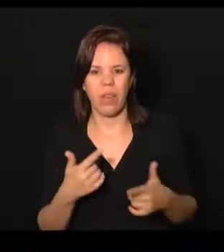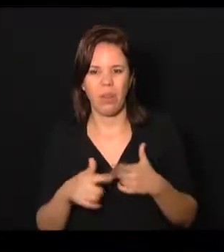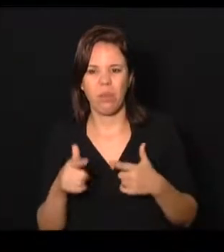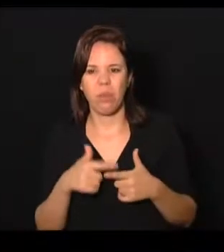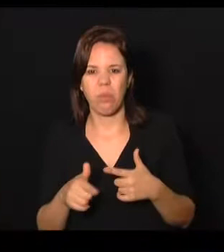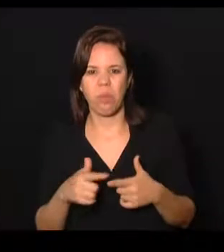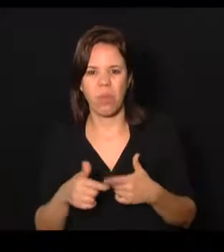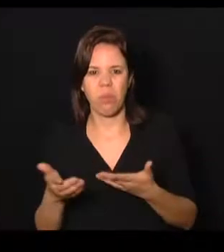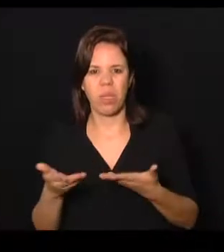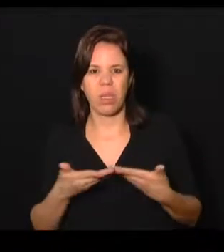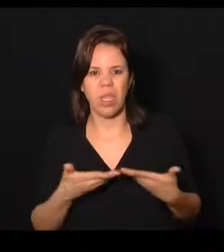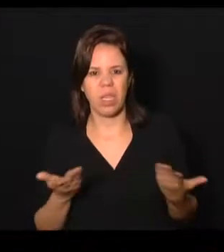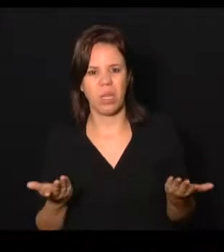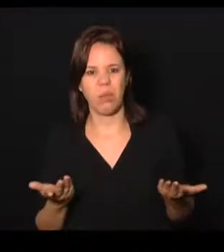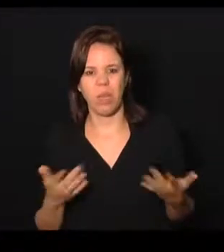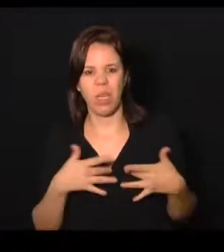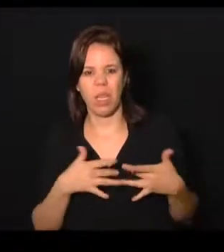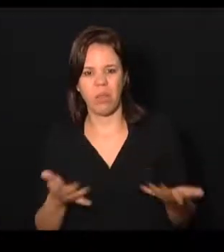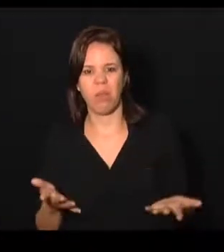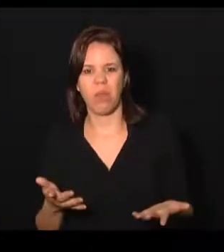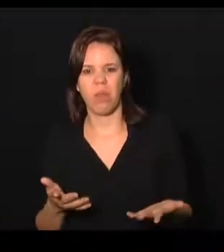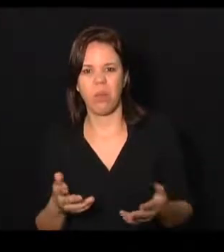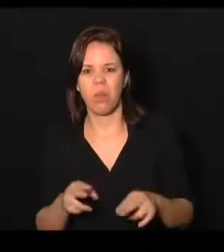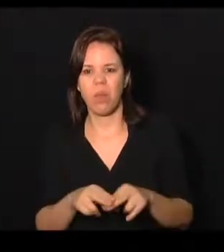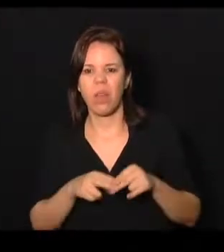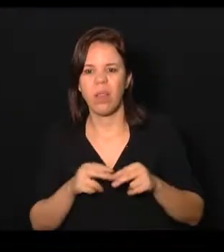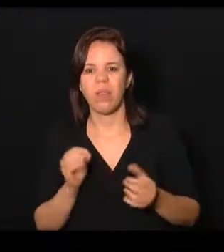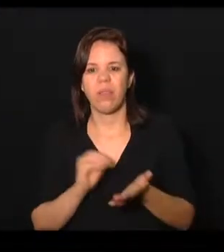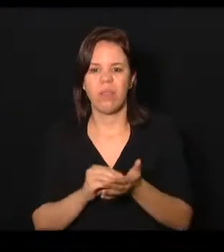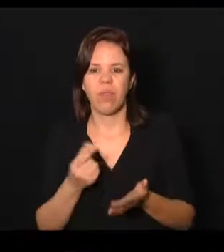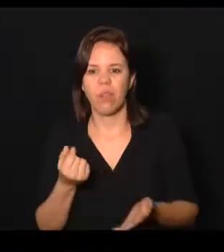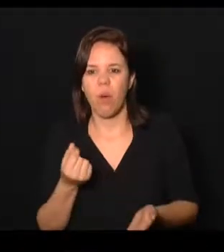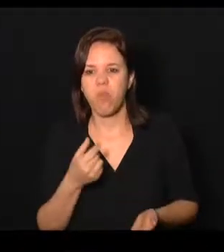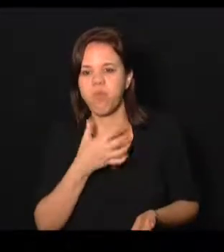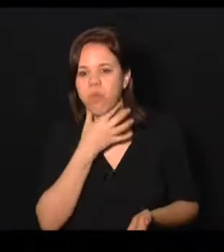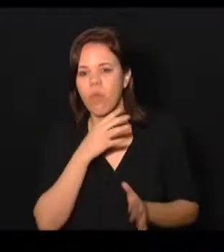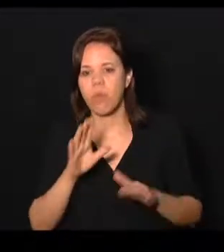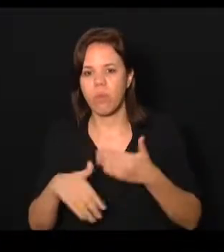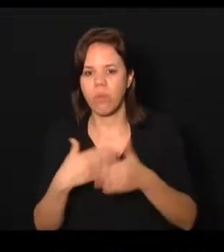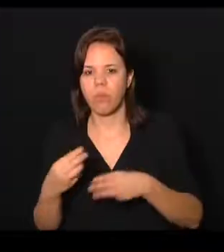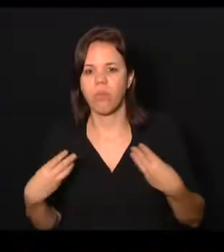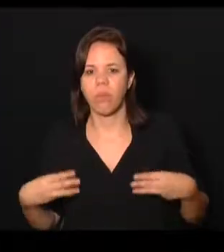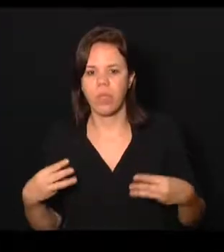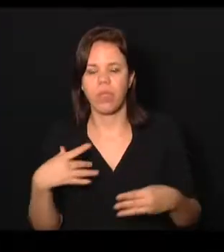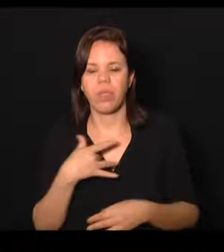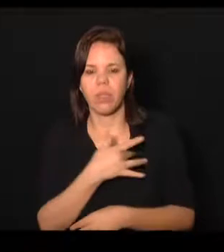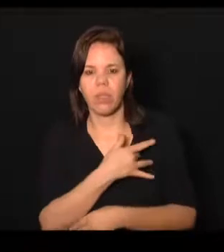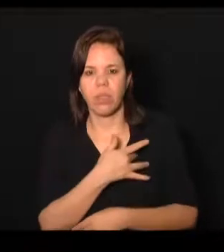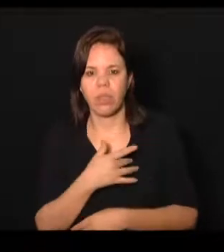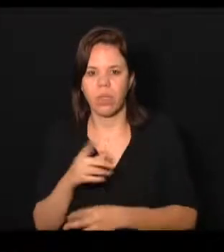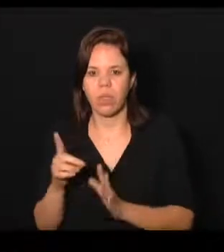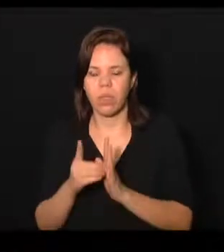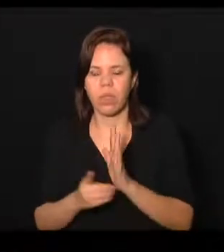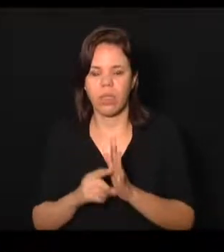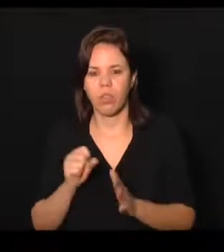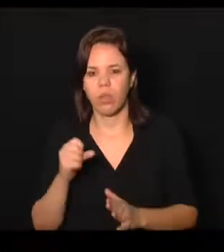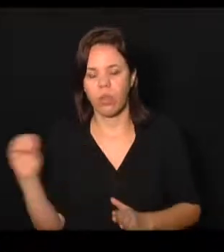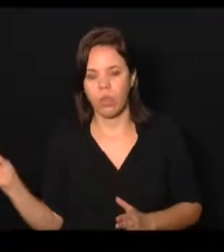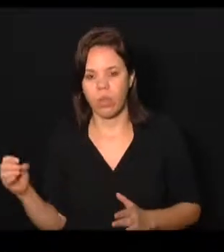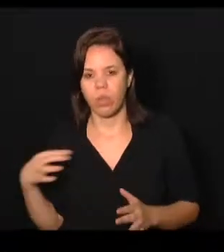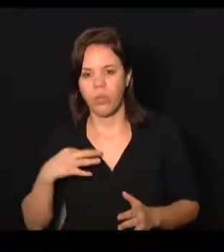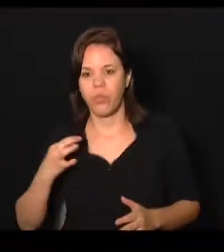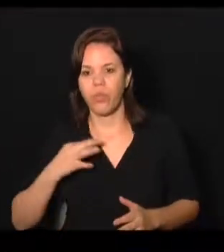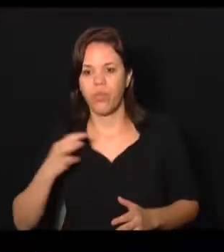receber. E tudo por conta de um interesse econômico. Então, o Ministério da Saúde, a partir da década de 80, criou a doação de sangue